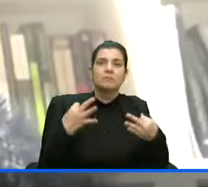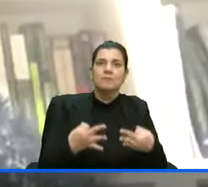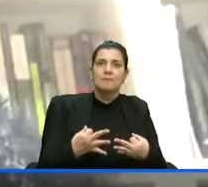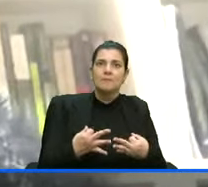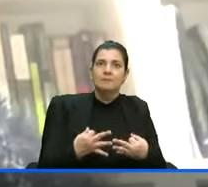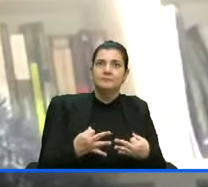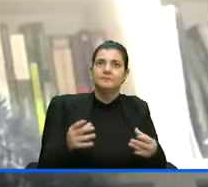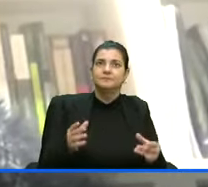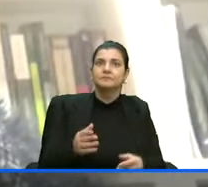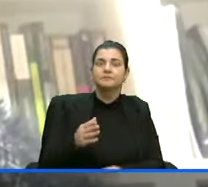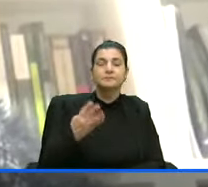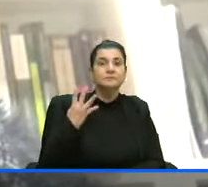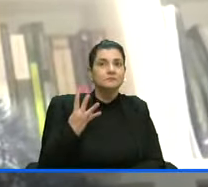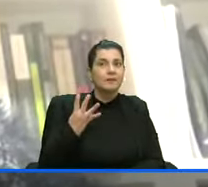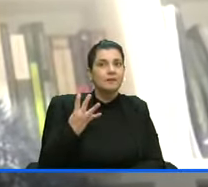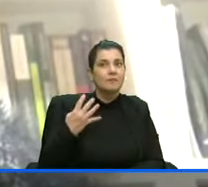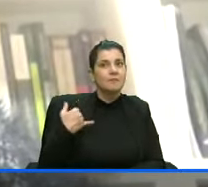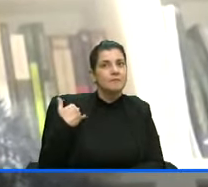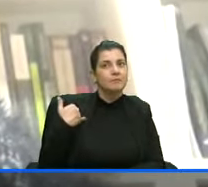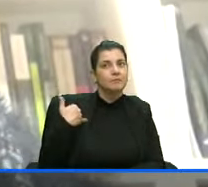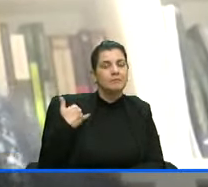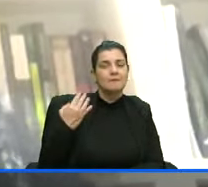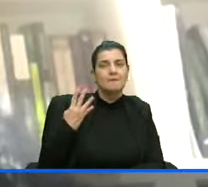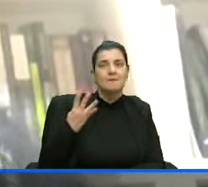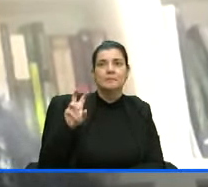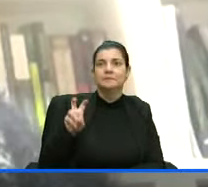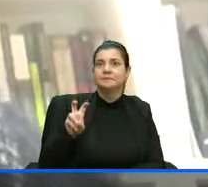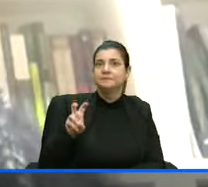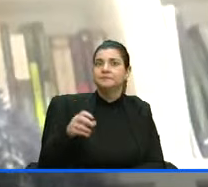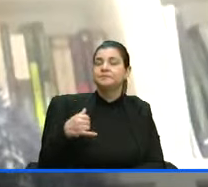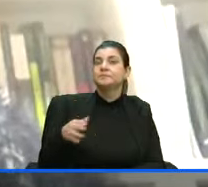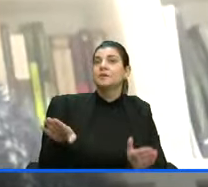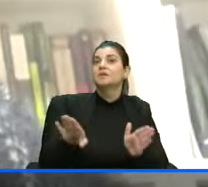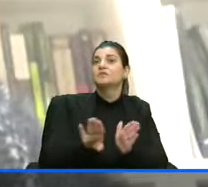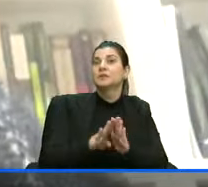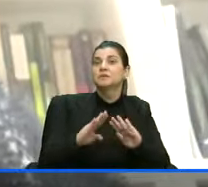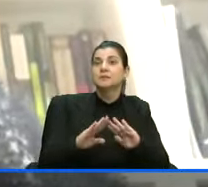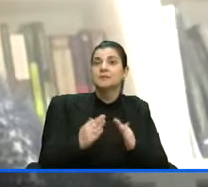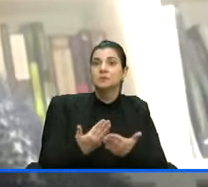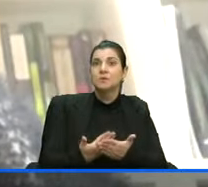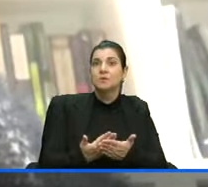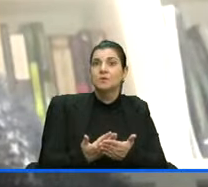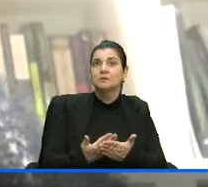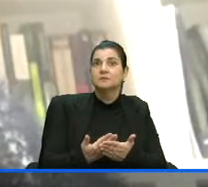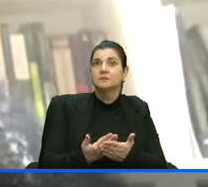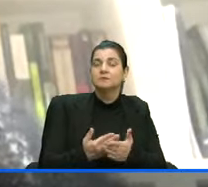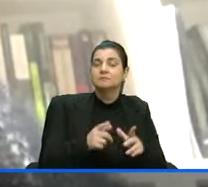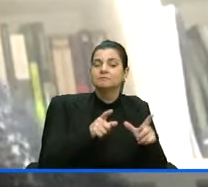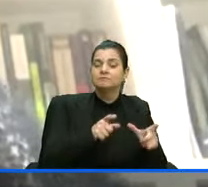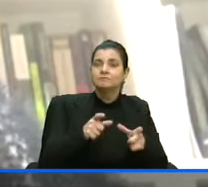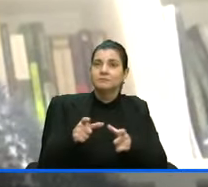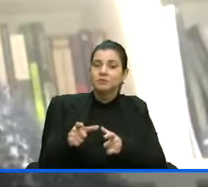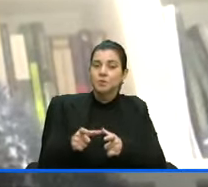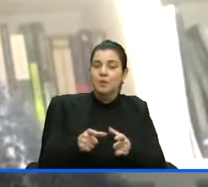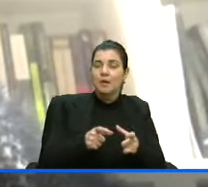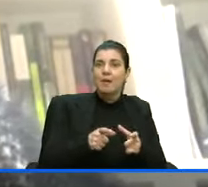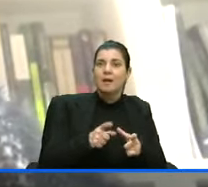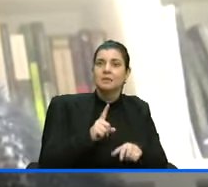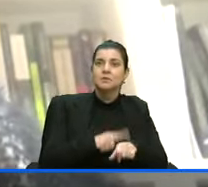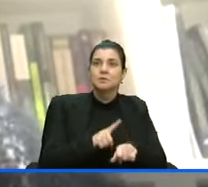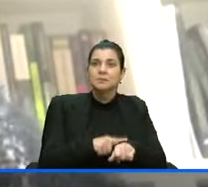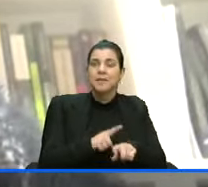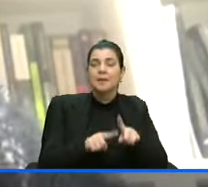bem pequenos de 4 e 5 anos que estão chegando numa escola, né, as classes, os espaços, os